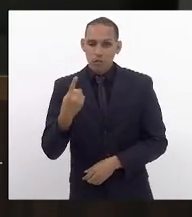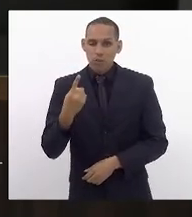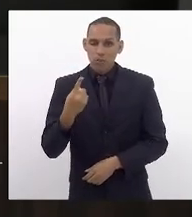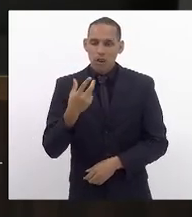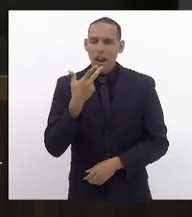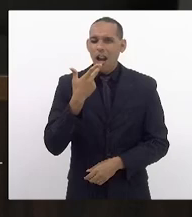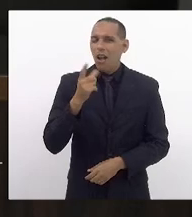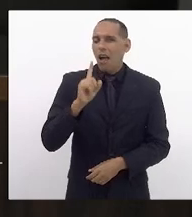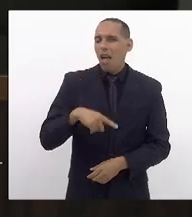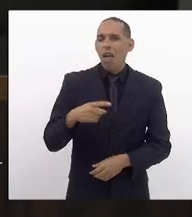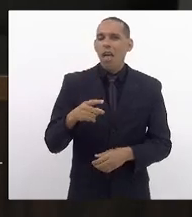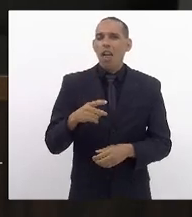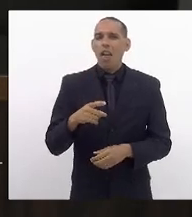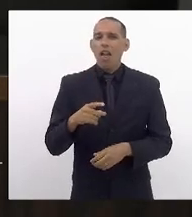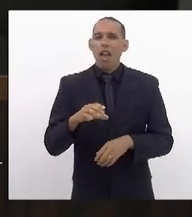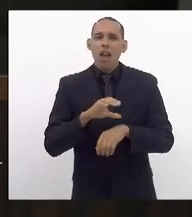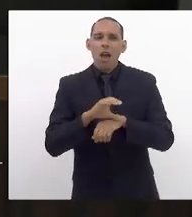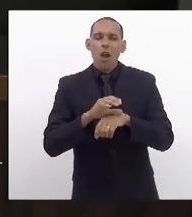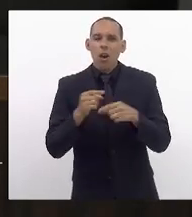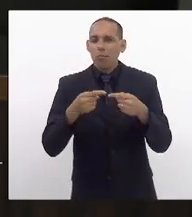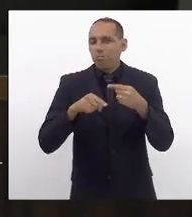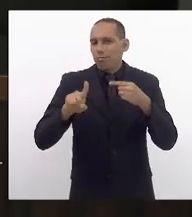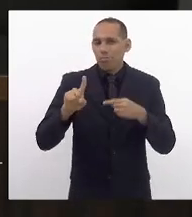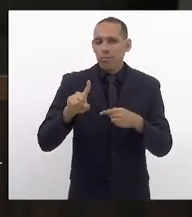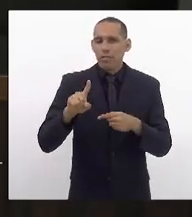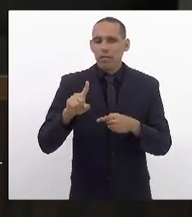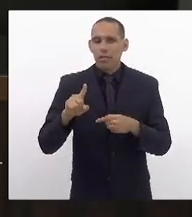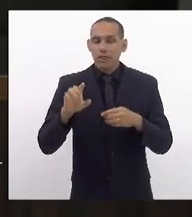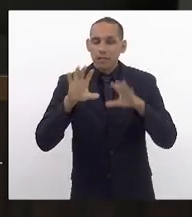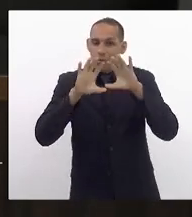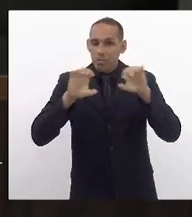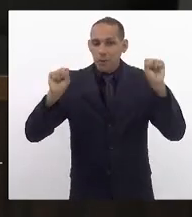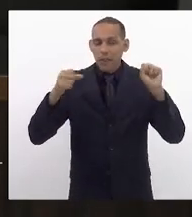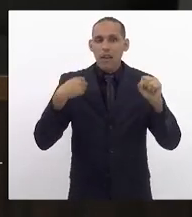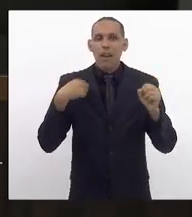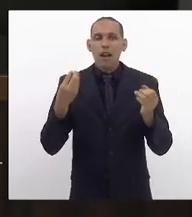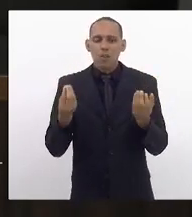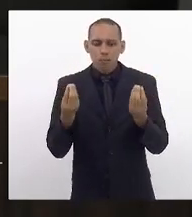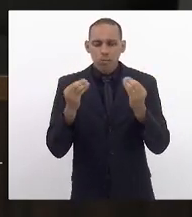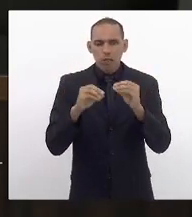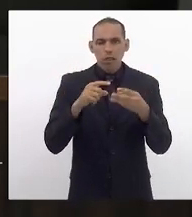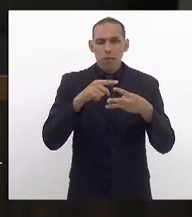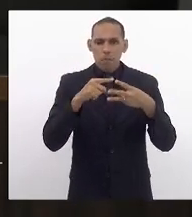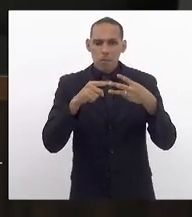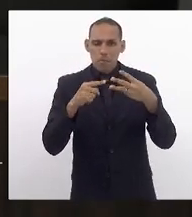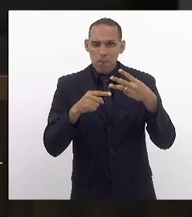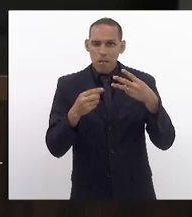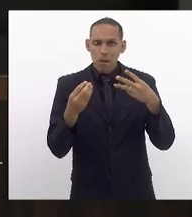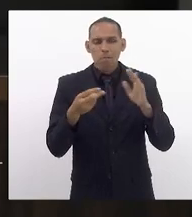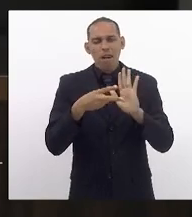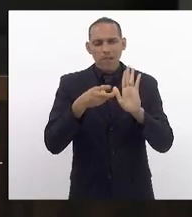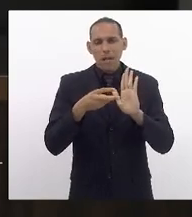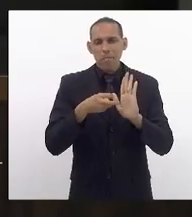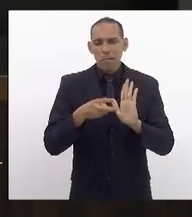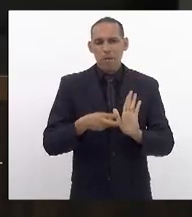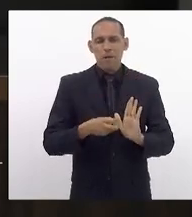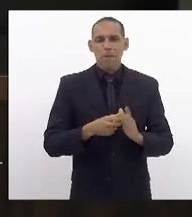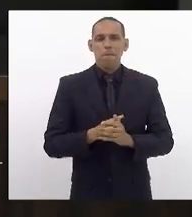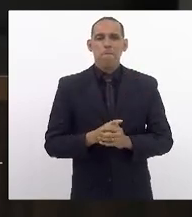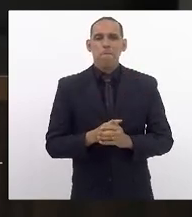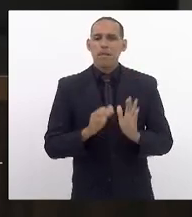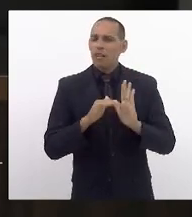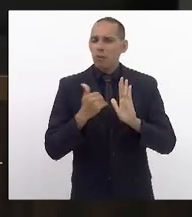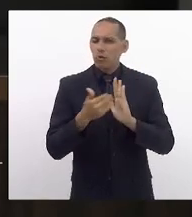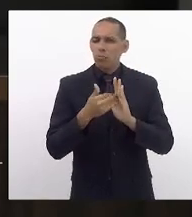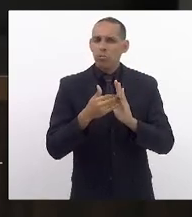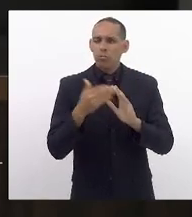incondicional pelo tribunal. Eu restituí aqui três posições, aqueles vetos, todas estão